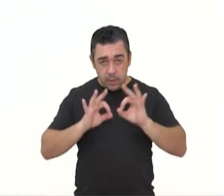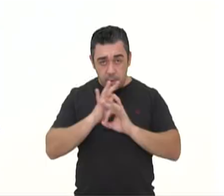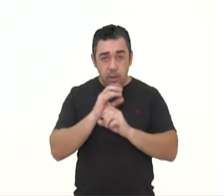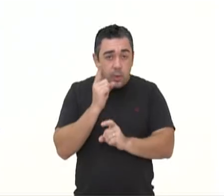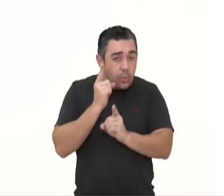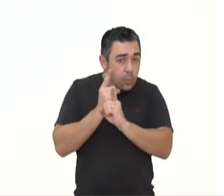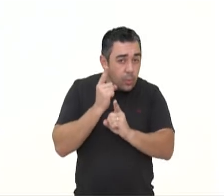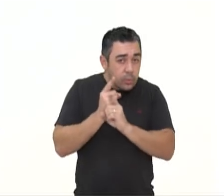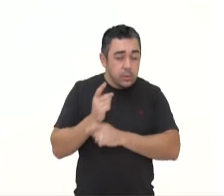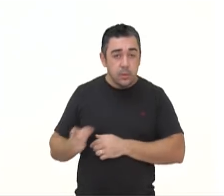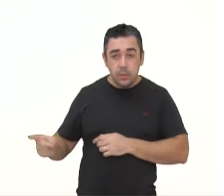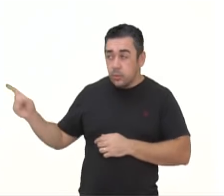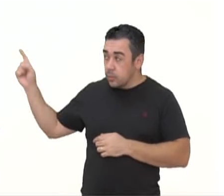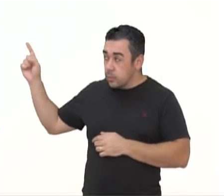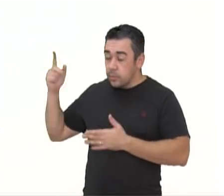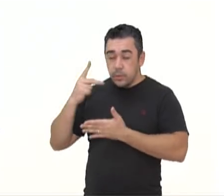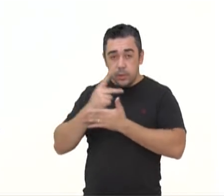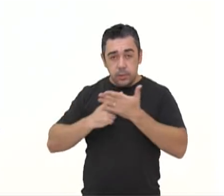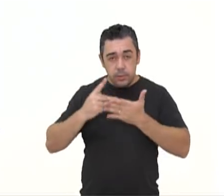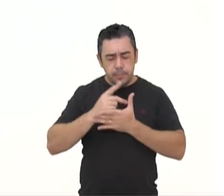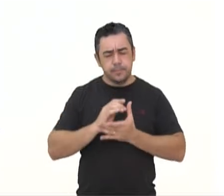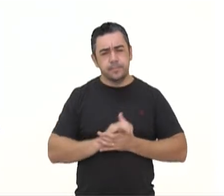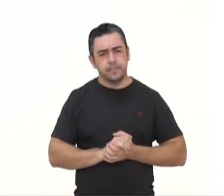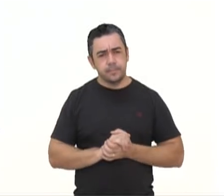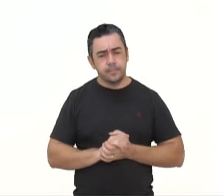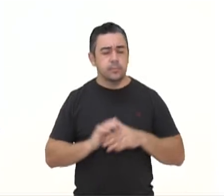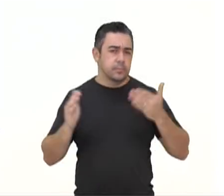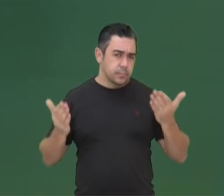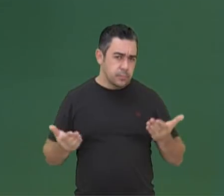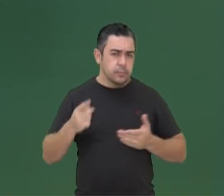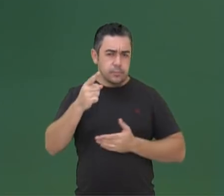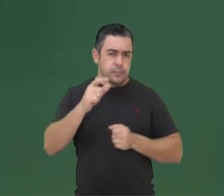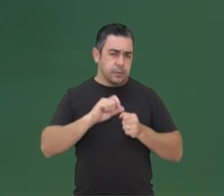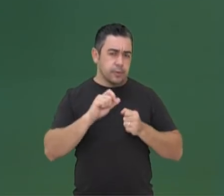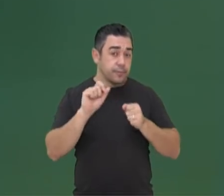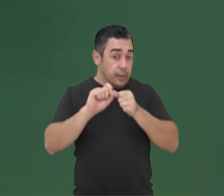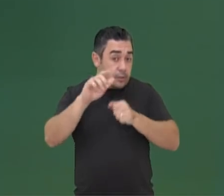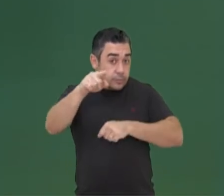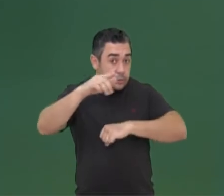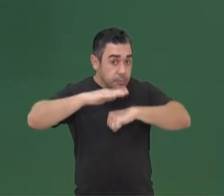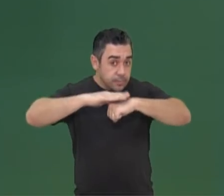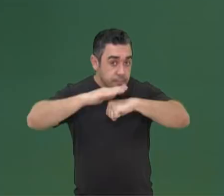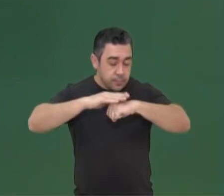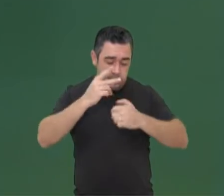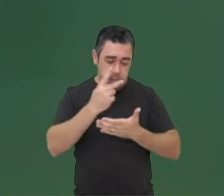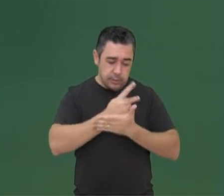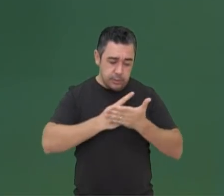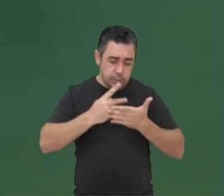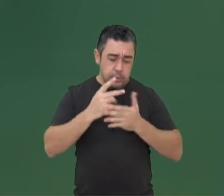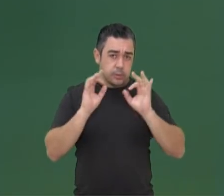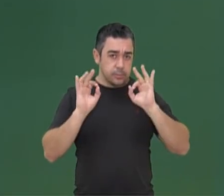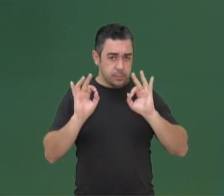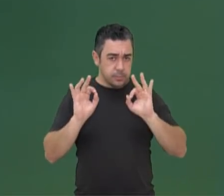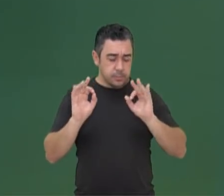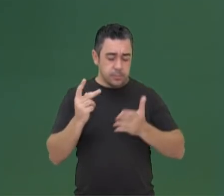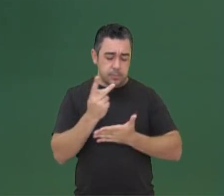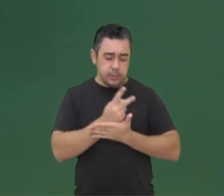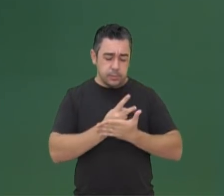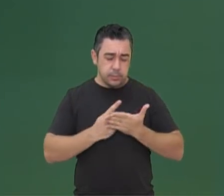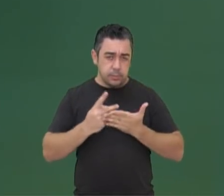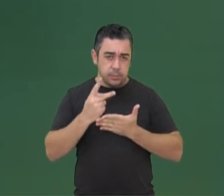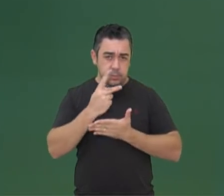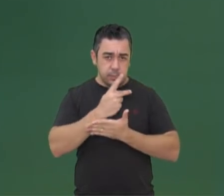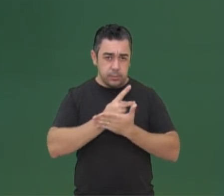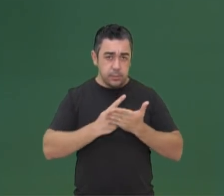na imagem. Então, você tinha um desenho, né? Você fez bem bonito, bem caprichado no seu caderno,